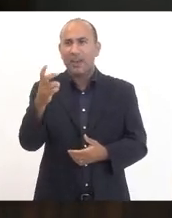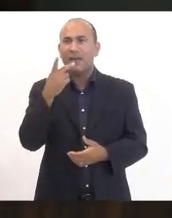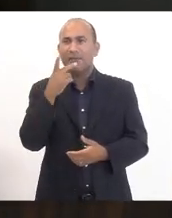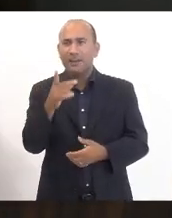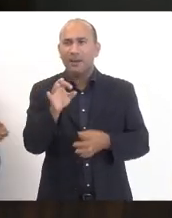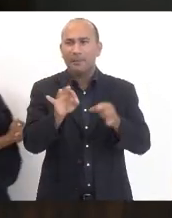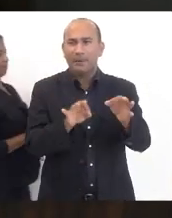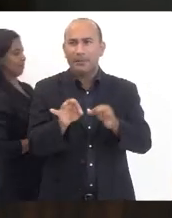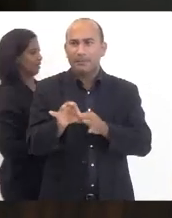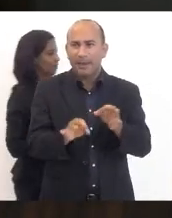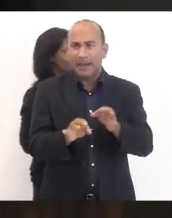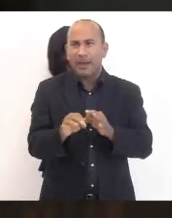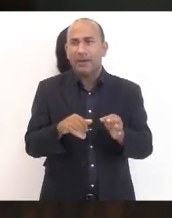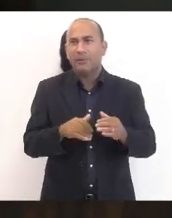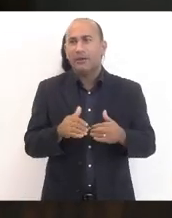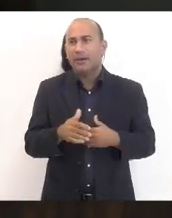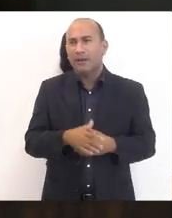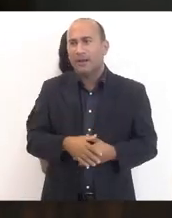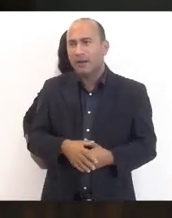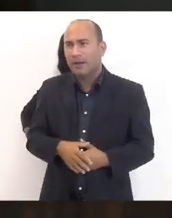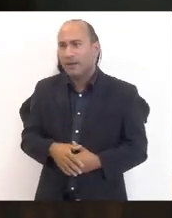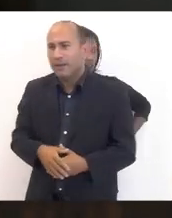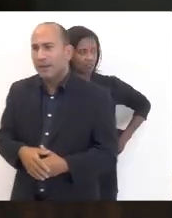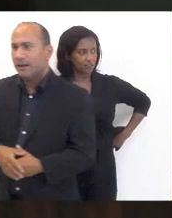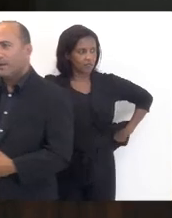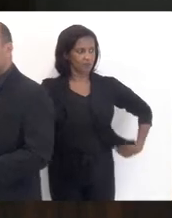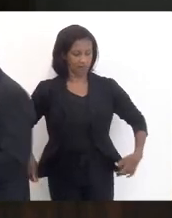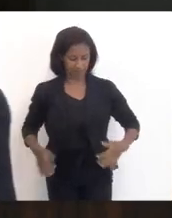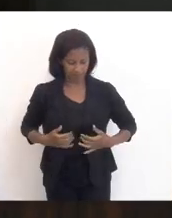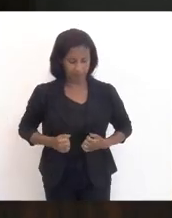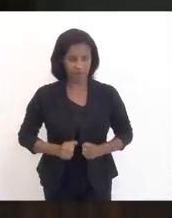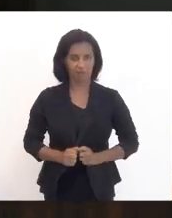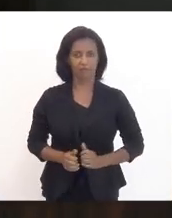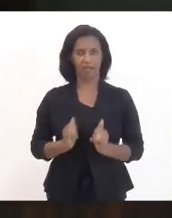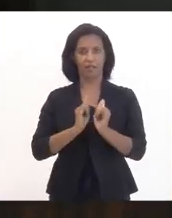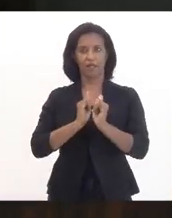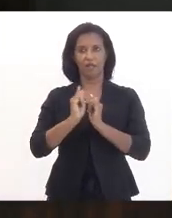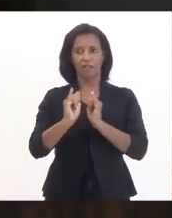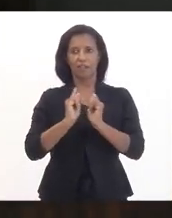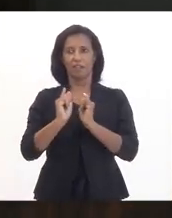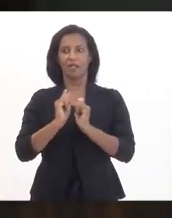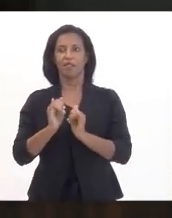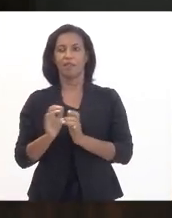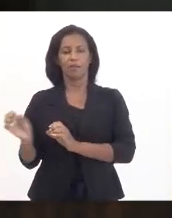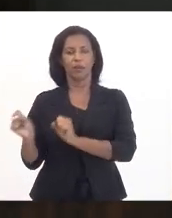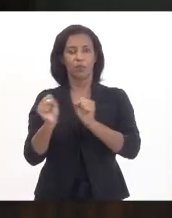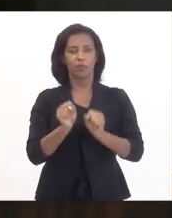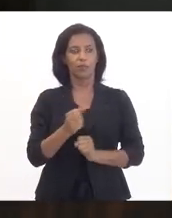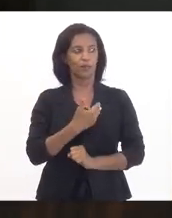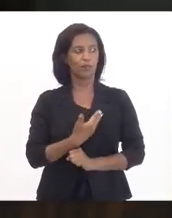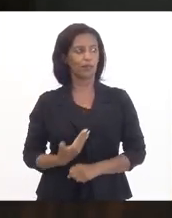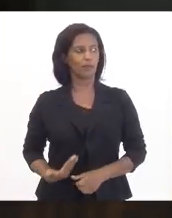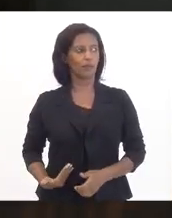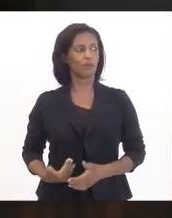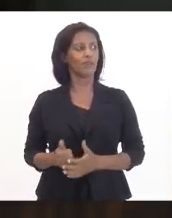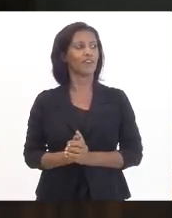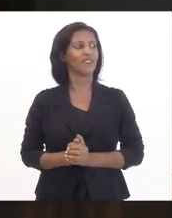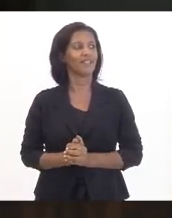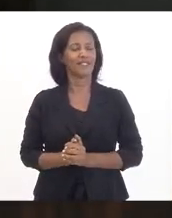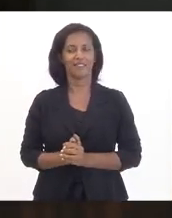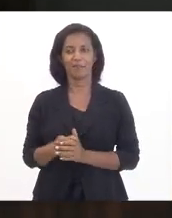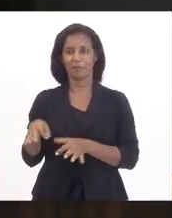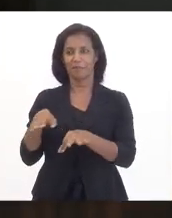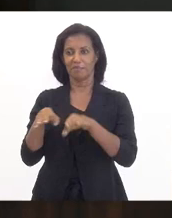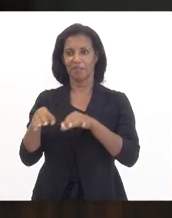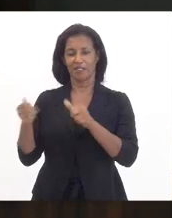objetivando o aperfeiçoamento dos procedimentos da geração e disponibilização de informações pelo poder público para a elaboração de